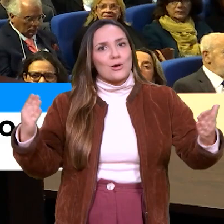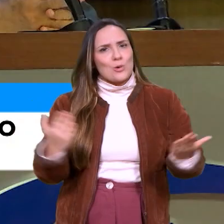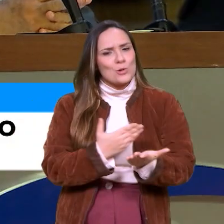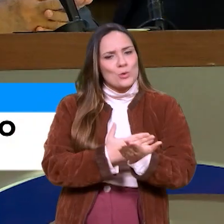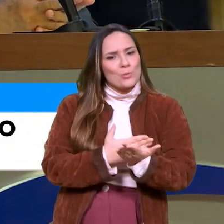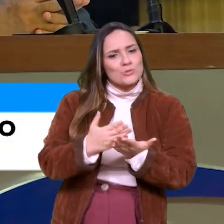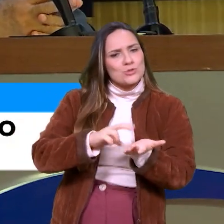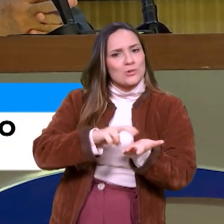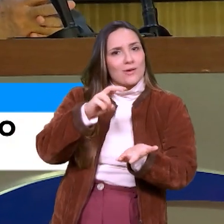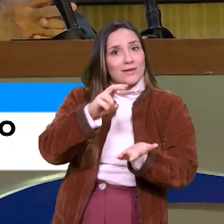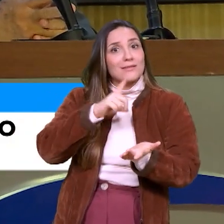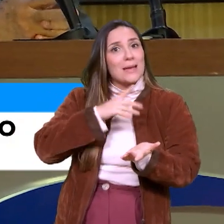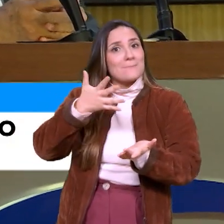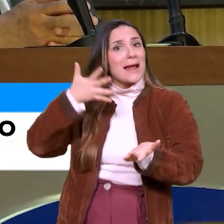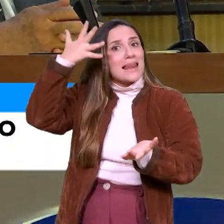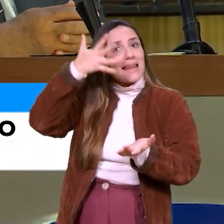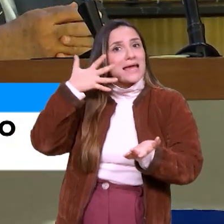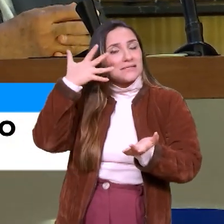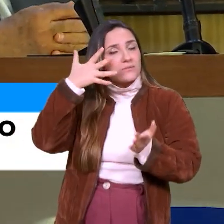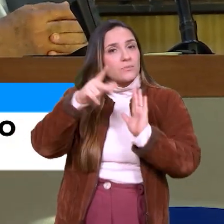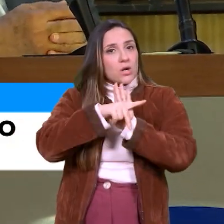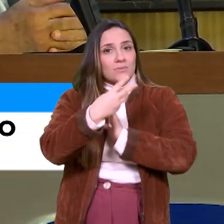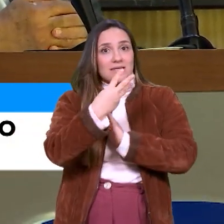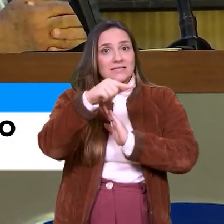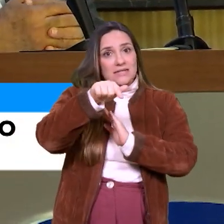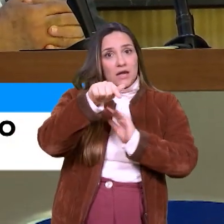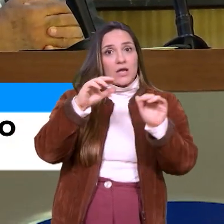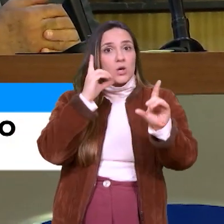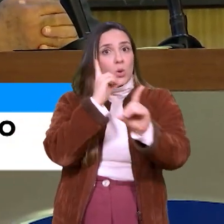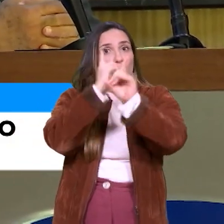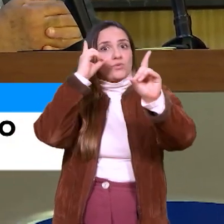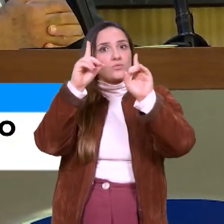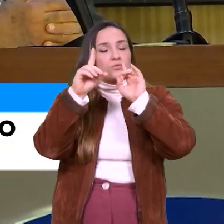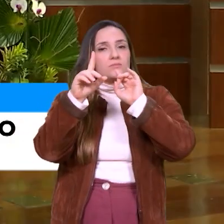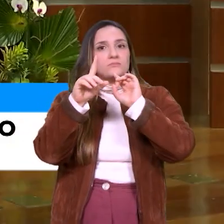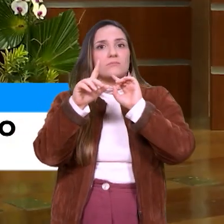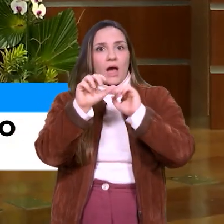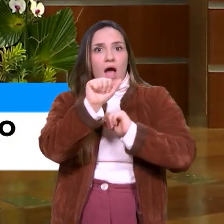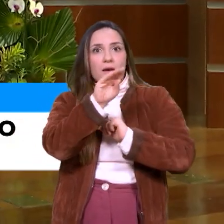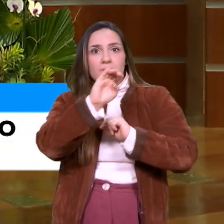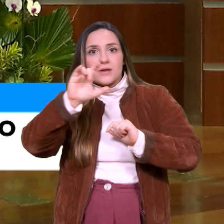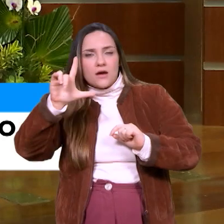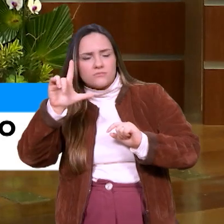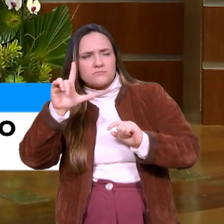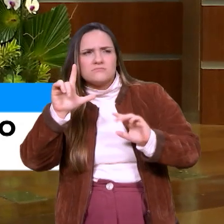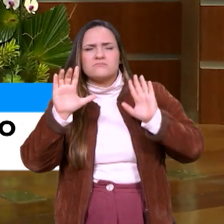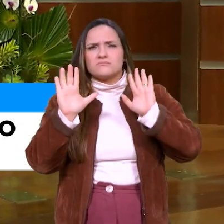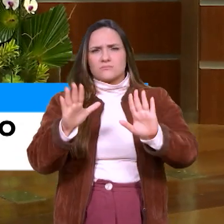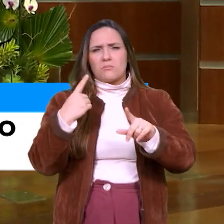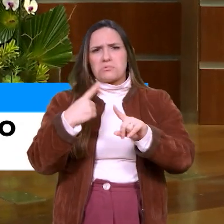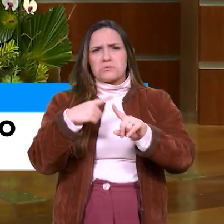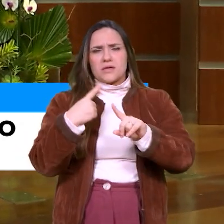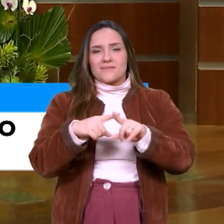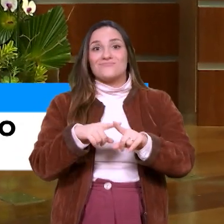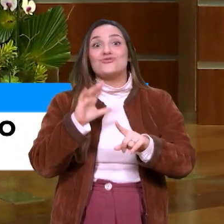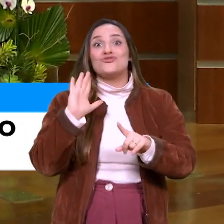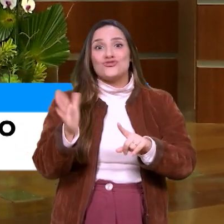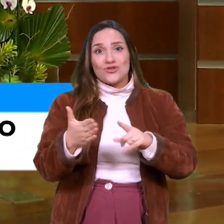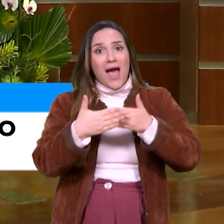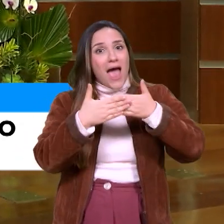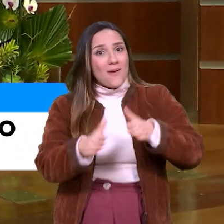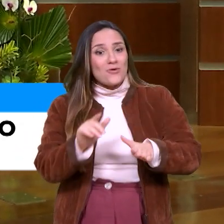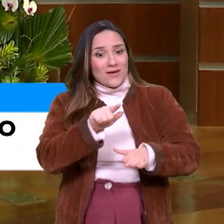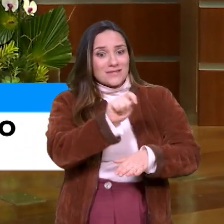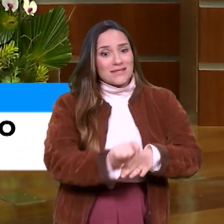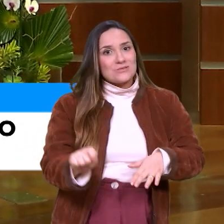cidadania, abriram a manhã de palestras no 37º Encontro da ABEL. O evento faz alusão aos 20 anos